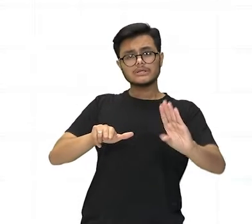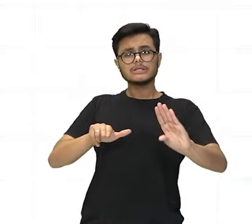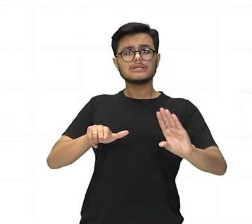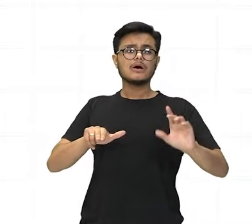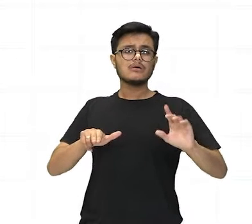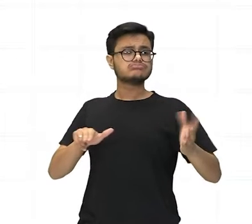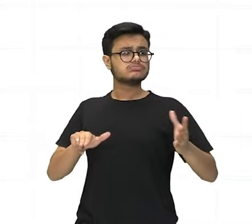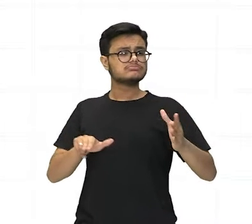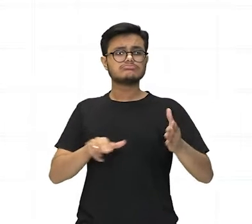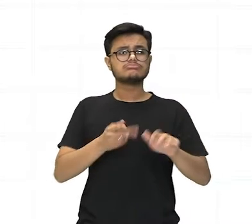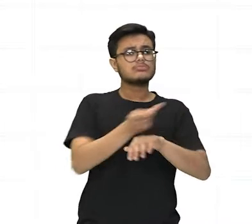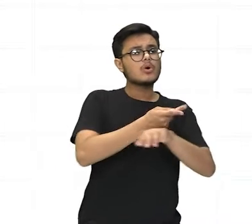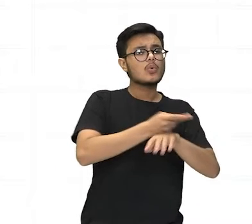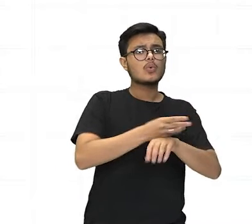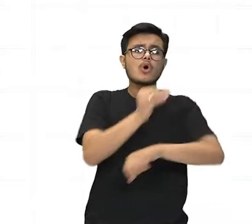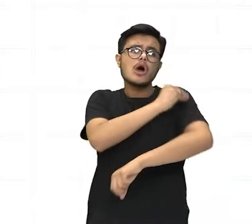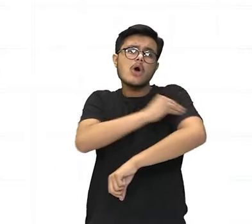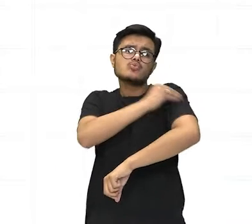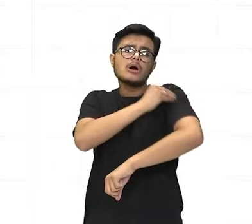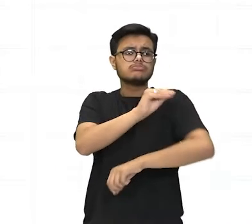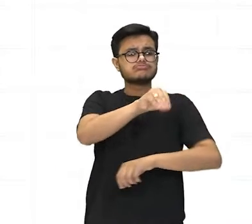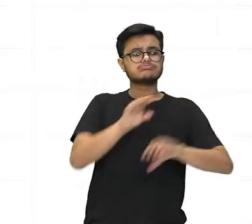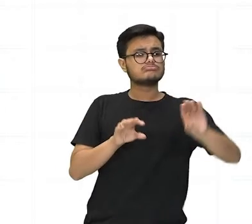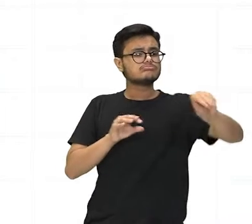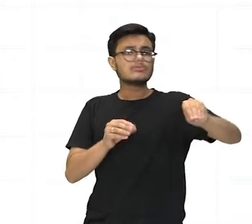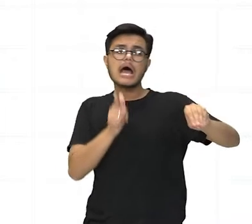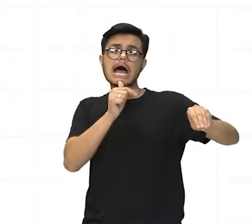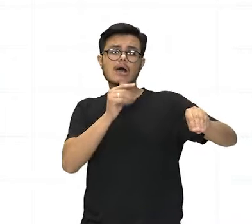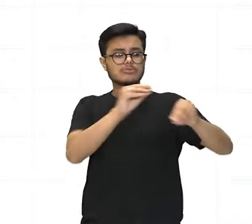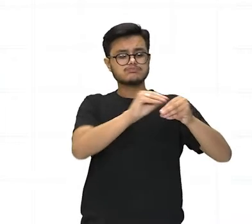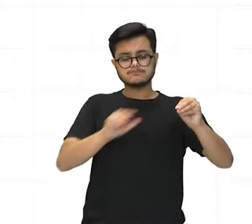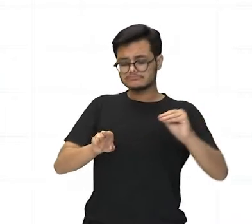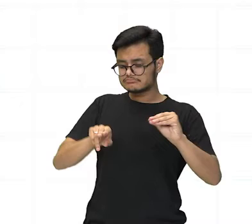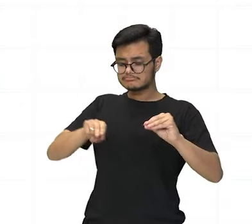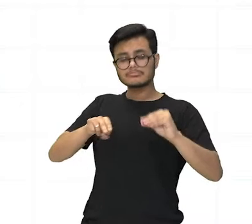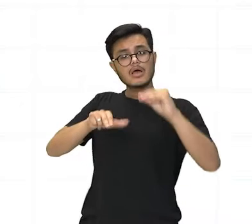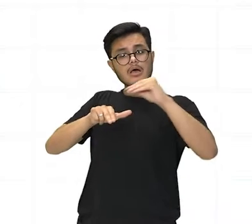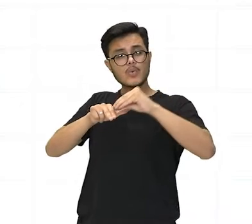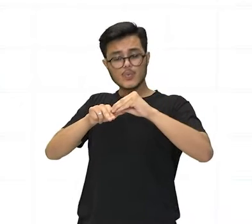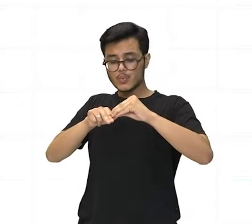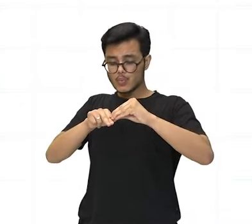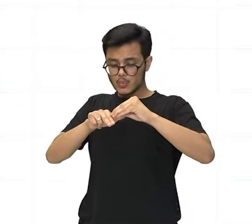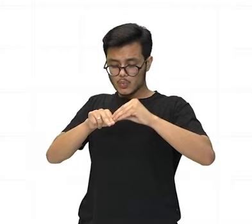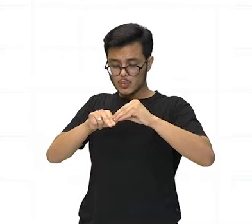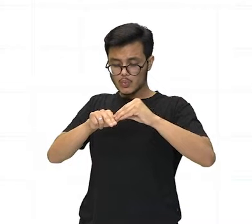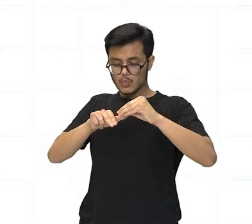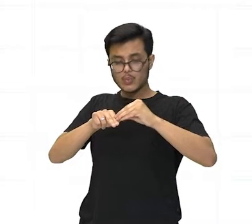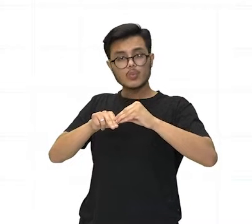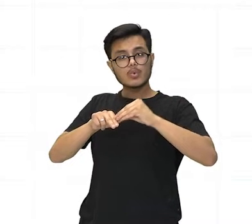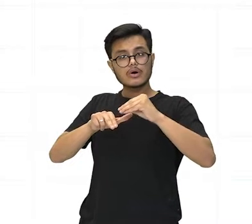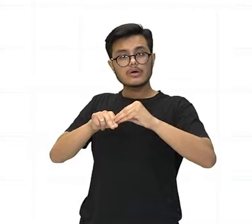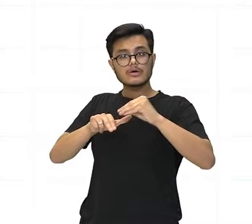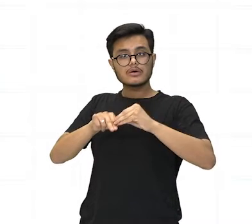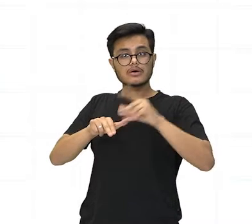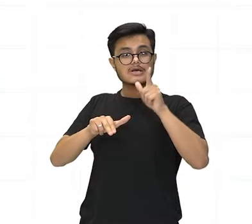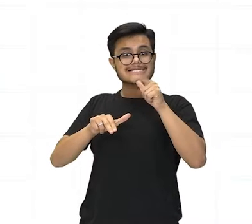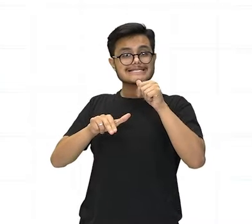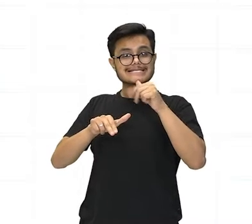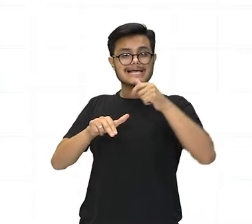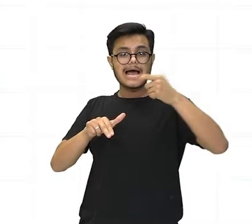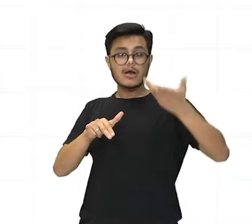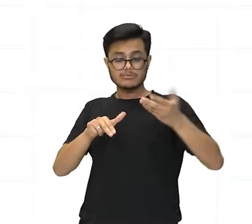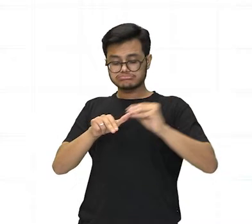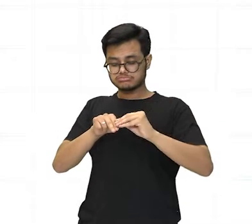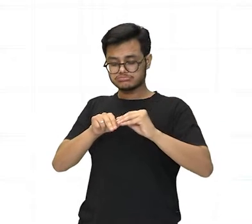uma gaze com água filtrada e comprima a região para controlar totalmente o sangramento,